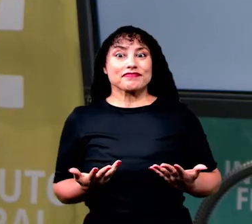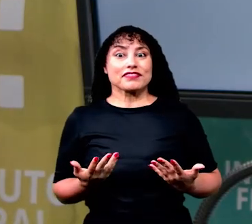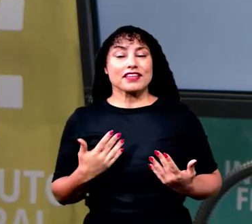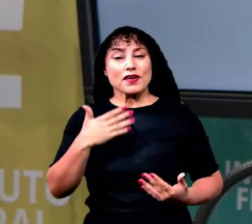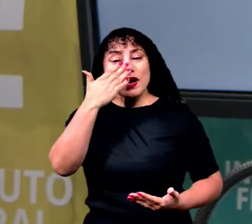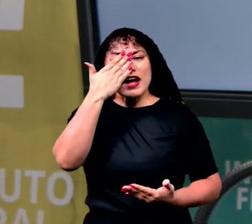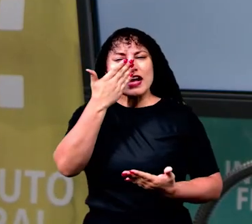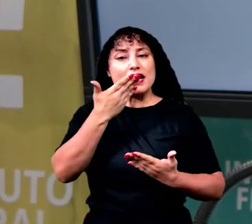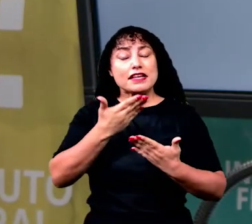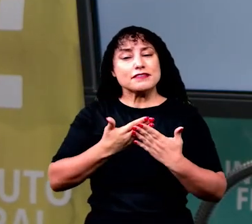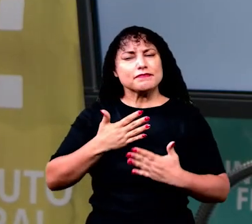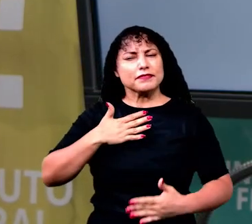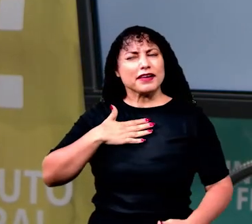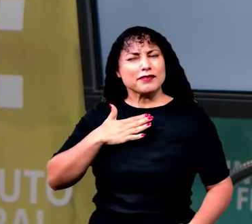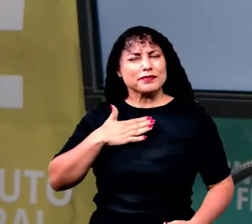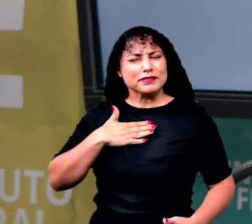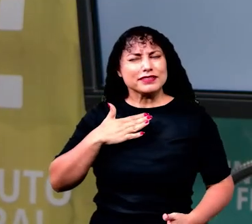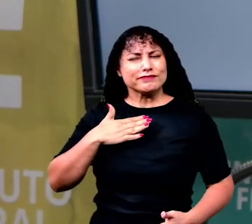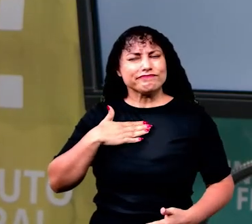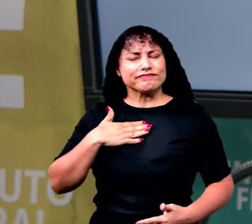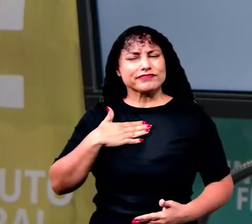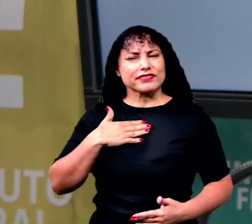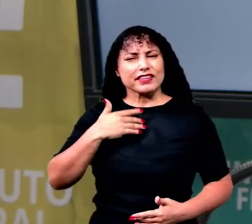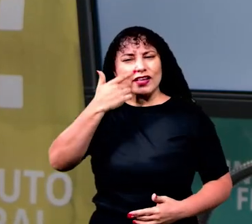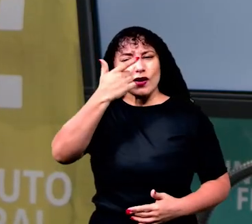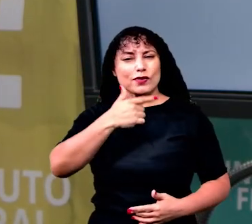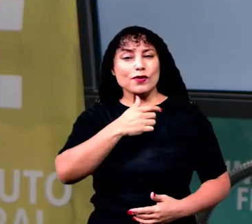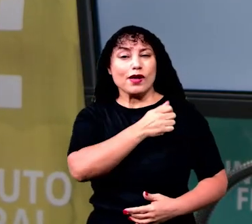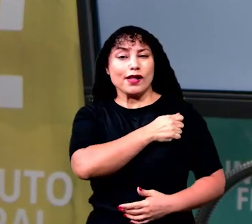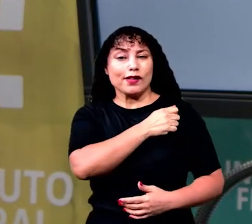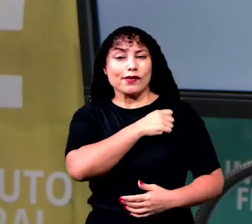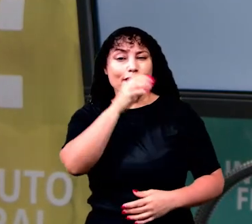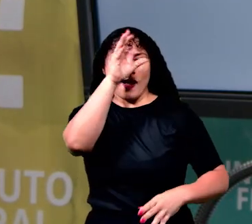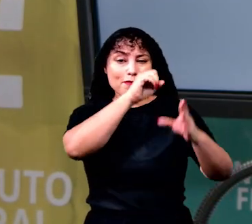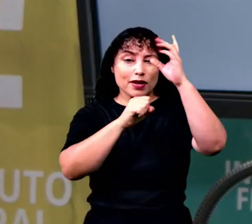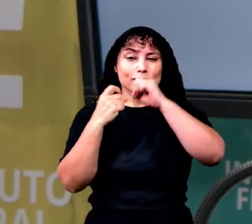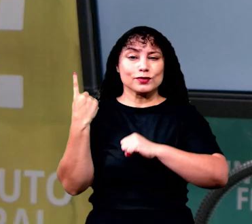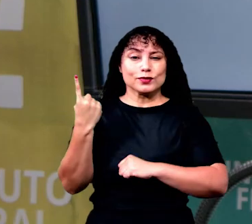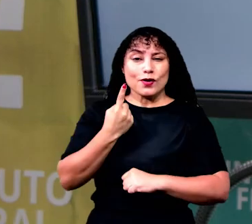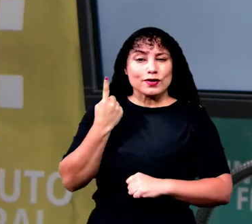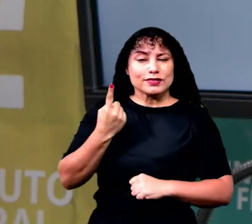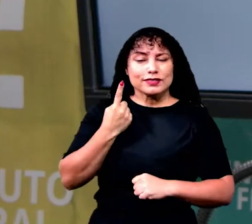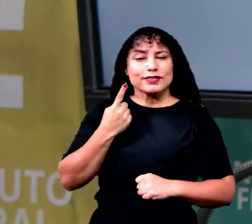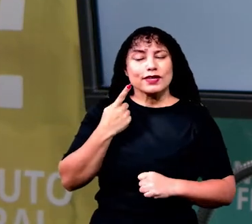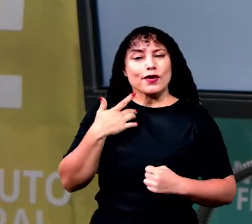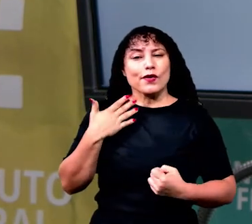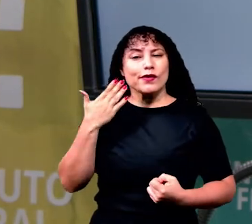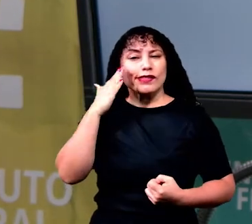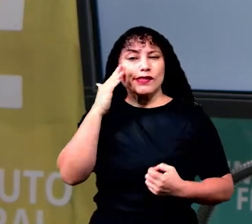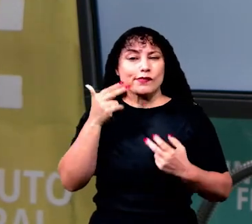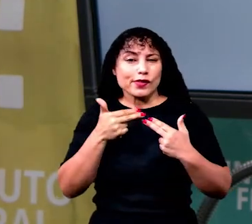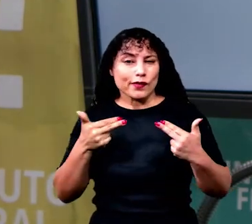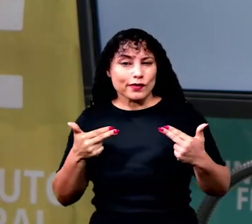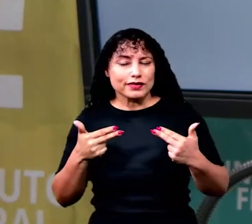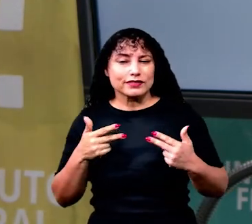Bom, acredito que para mim, como eu sou uma estudante autodidata, muda muita